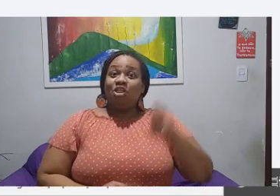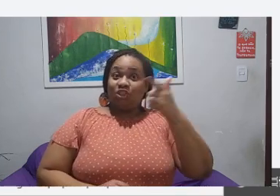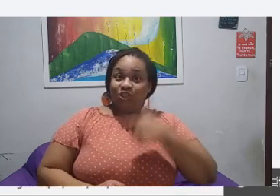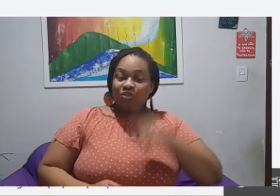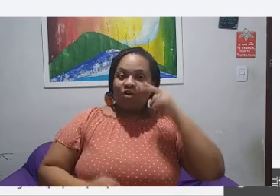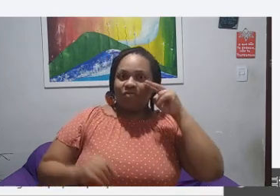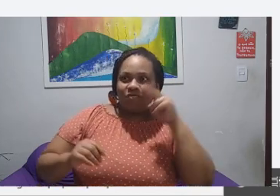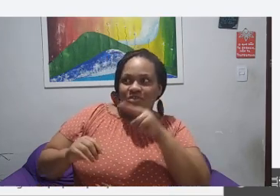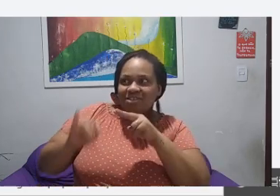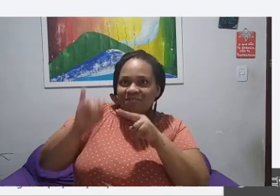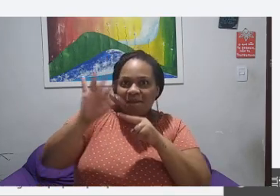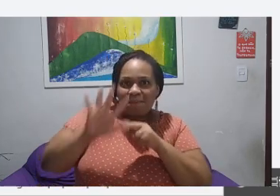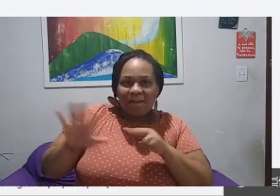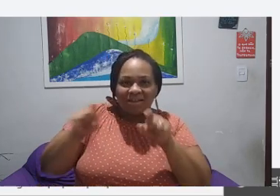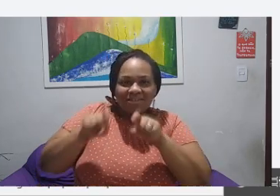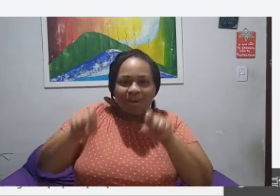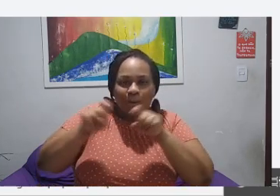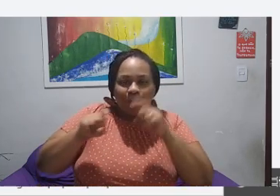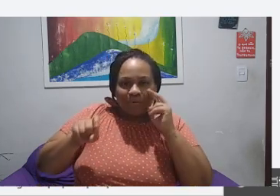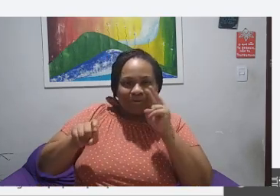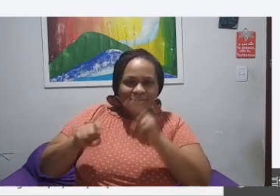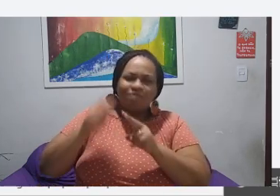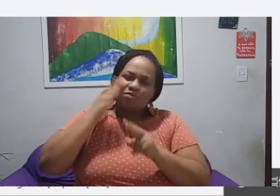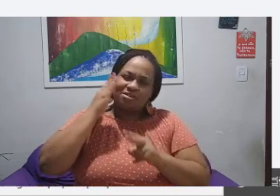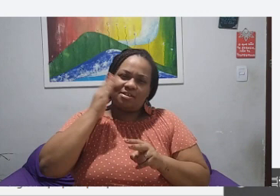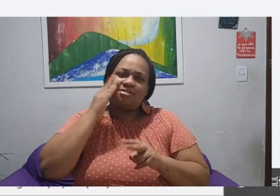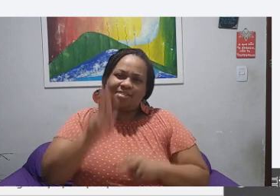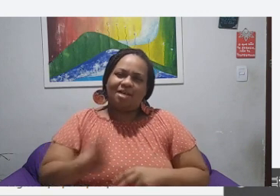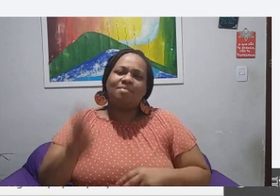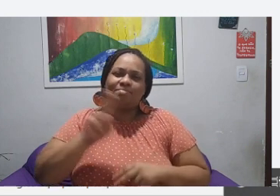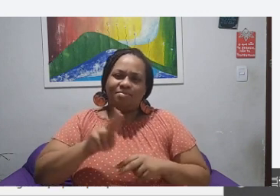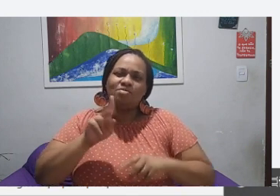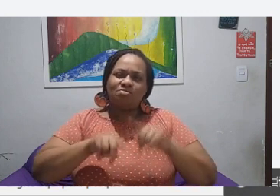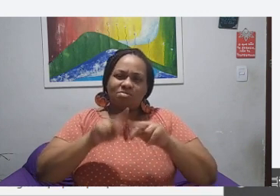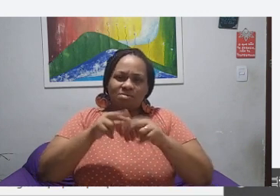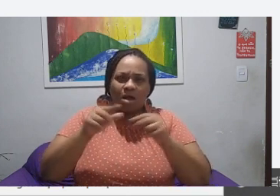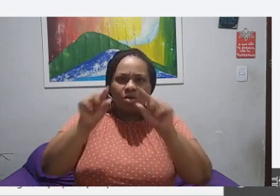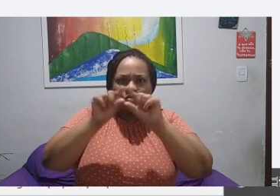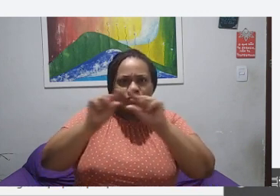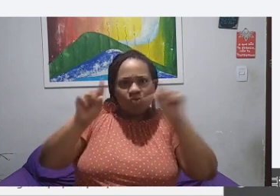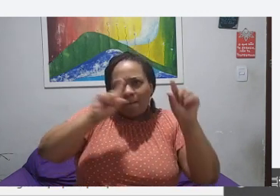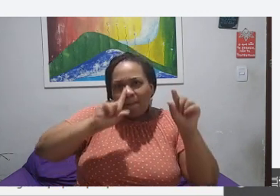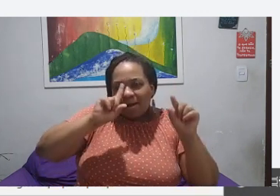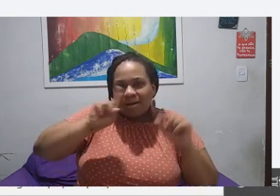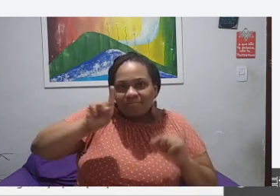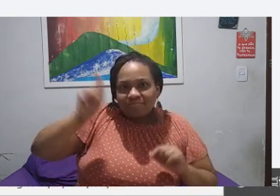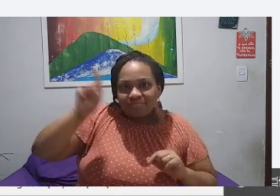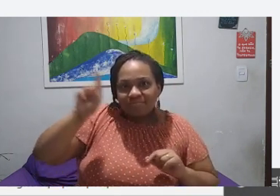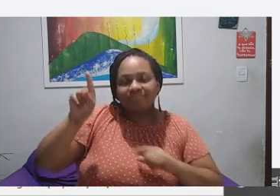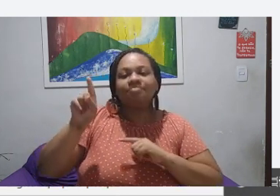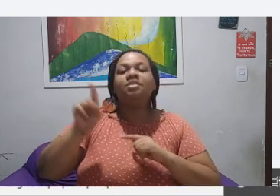Mais uma vez, está aparecendo aí na sua tela o Tinkercad. Você já sabe como usa as ponteiras do multímetro.